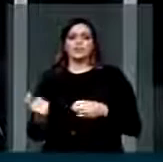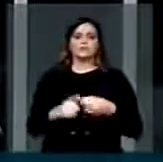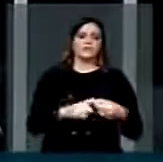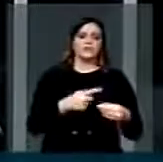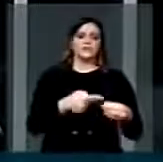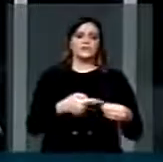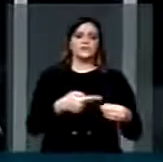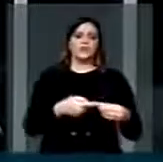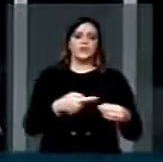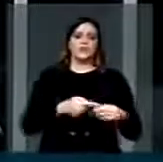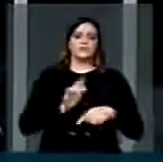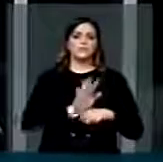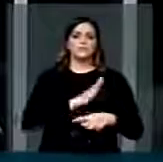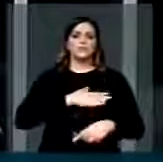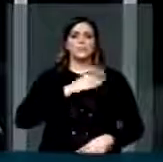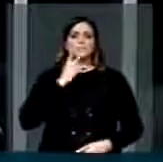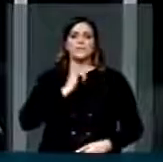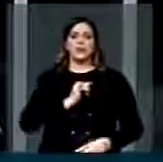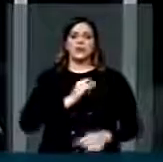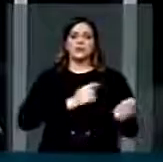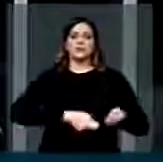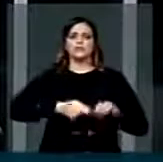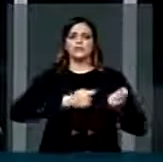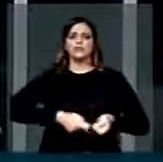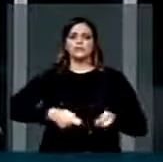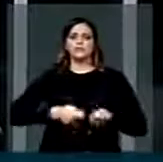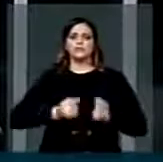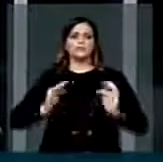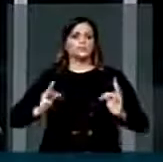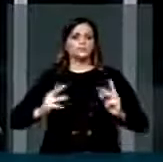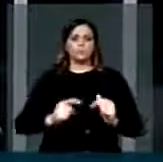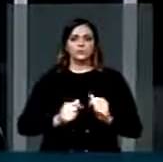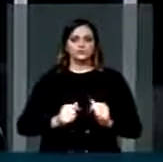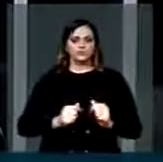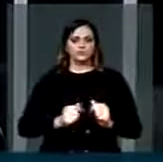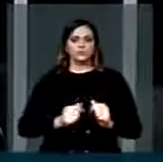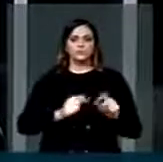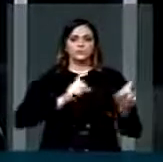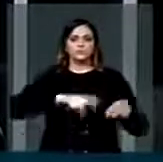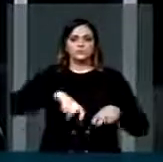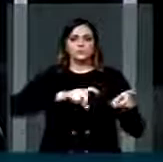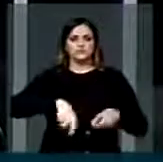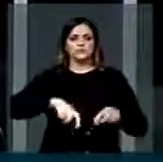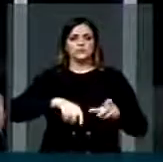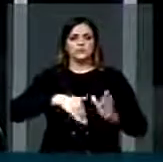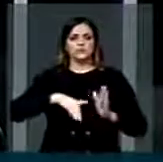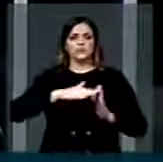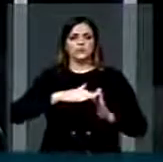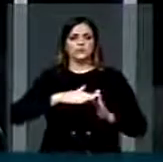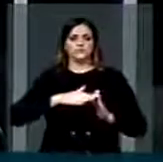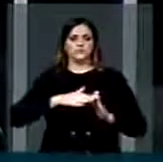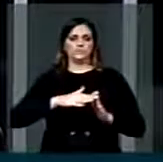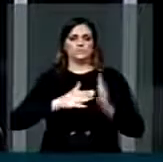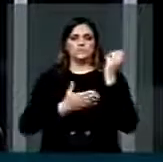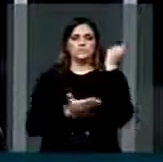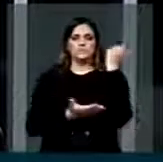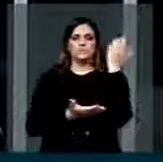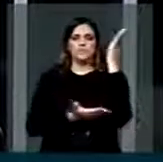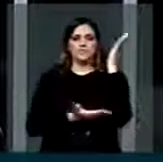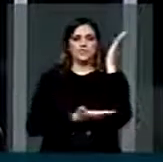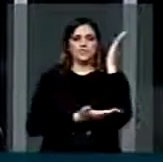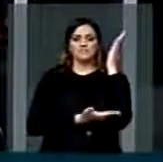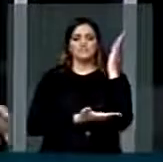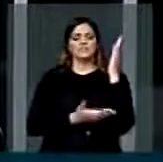Almas, ajudar o meu pai a cortar, encoivarar, juntar a madeira para